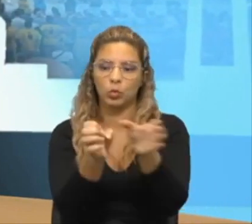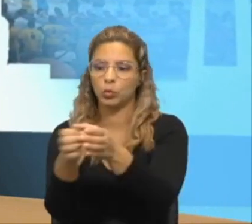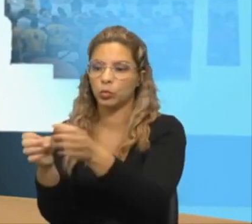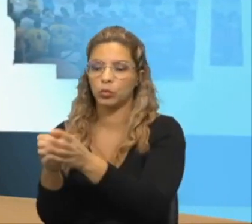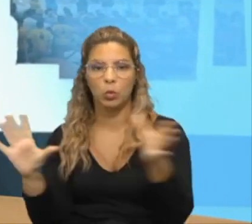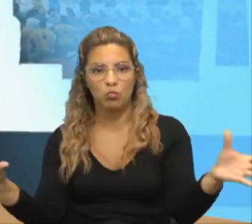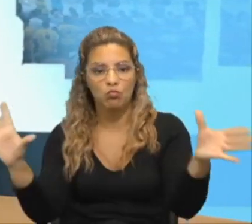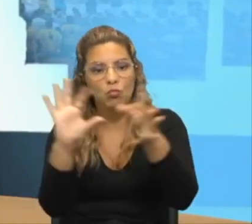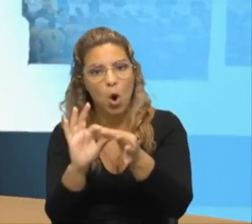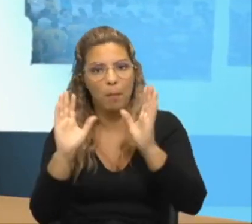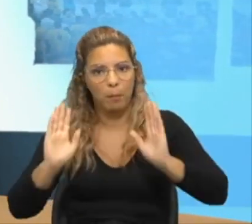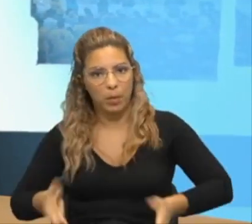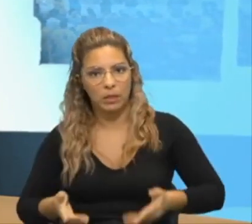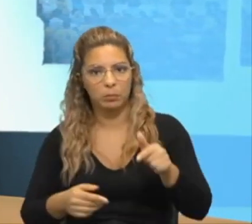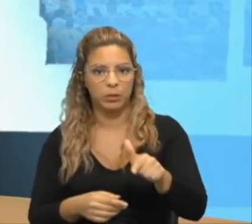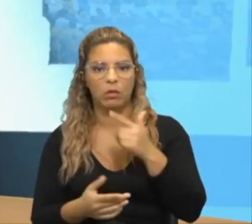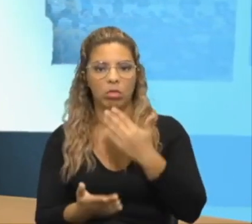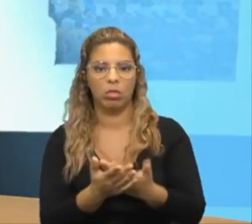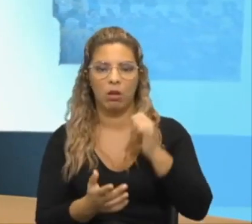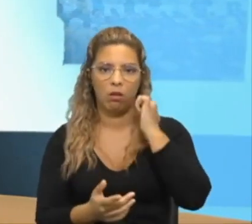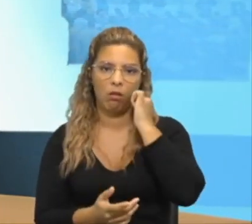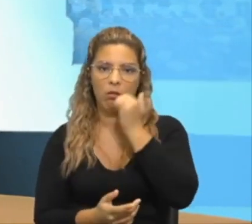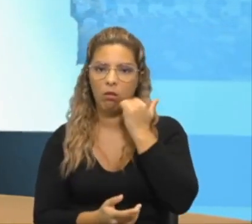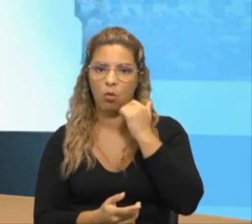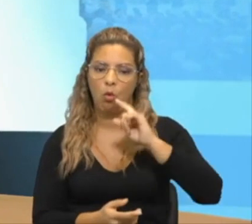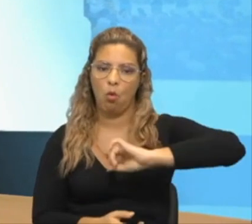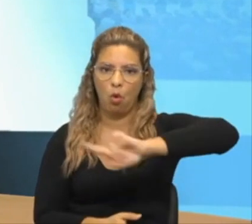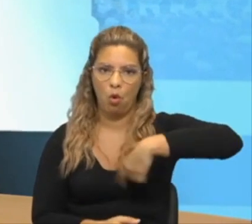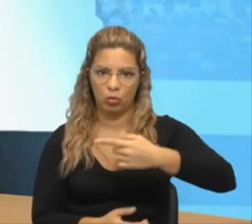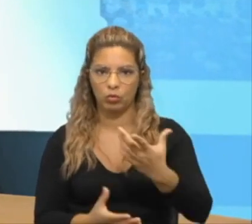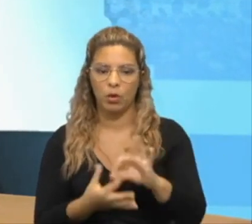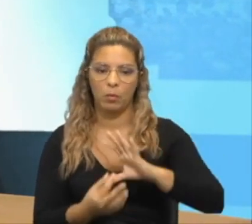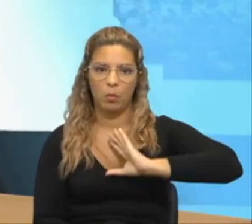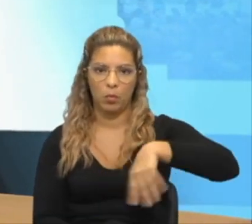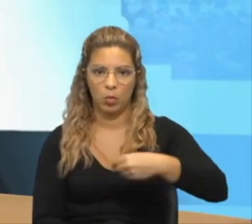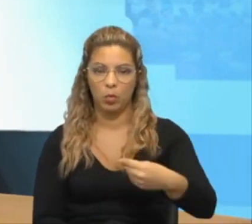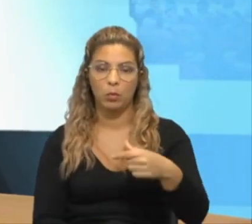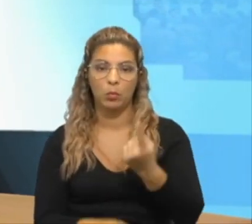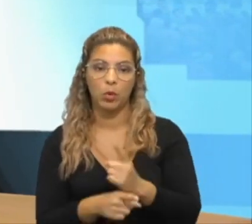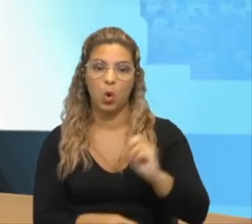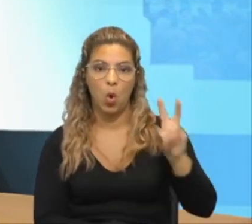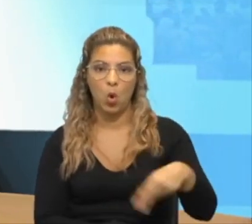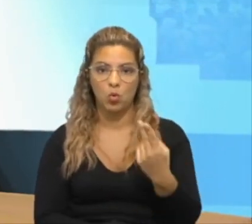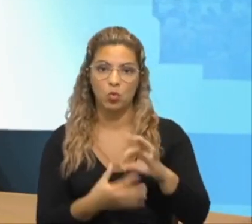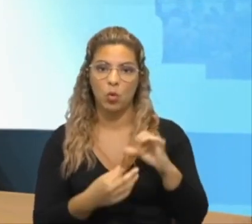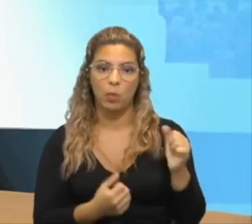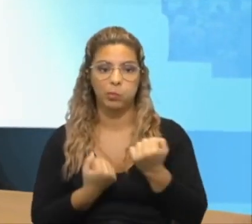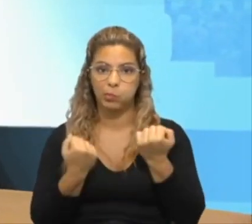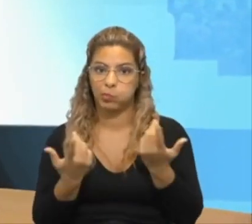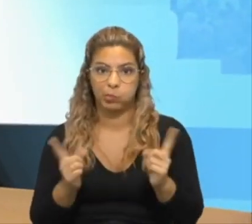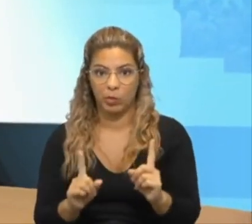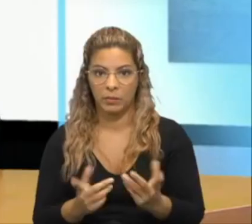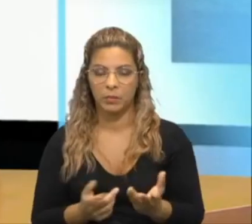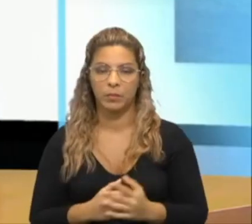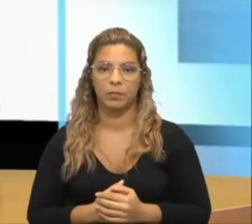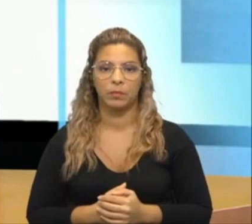soluções para o que é uma crise de todos. E esse permanece como o problema é que nem as organizações internacionais conseguem resolver, como a ONU. Sim, é verdade.